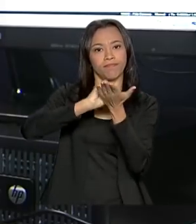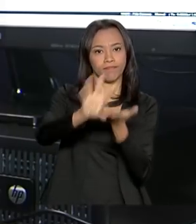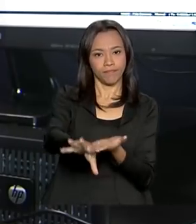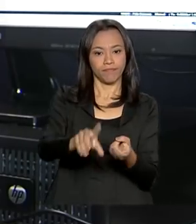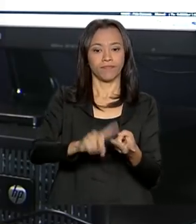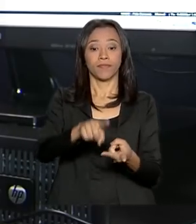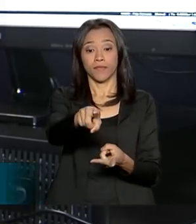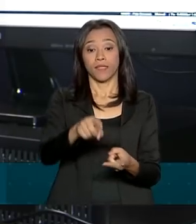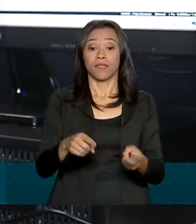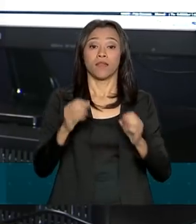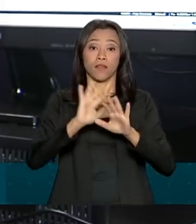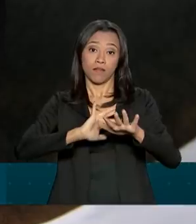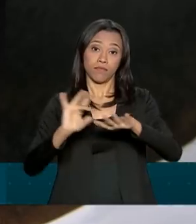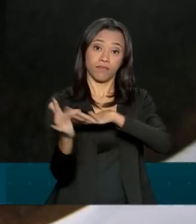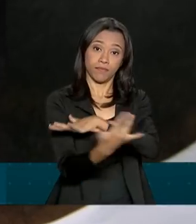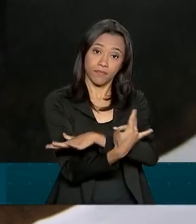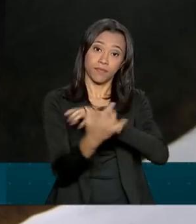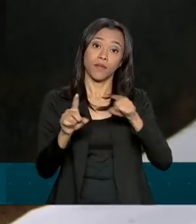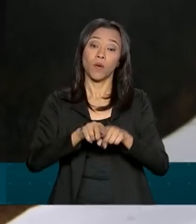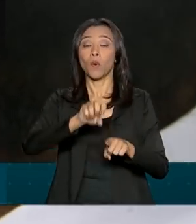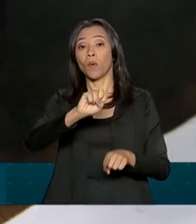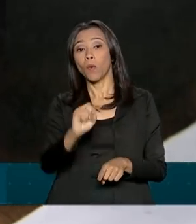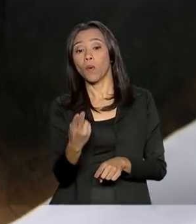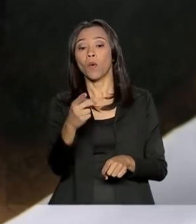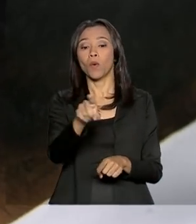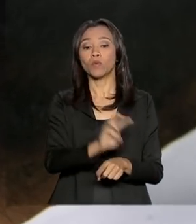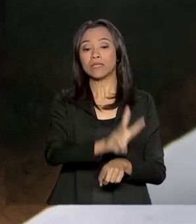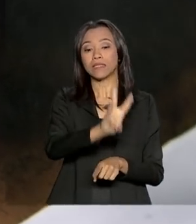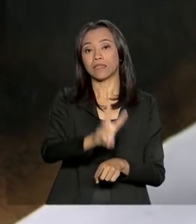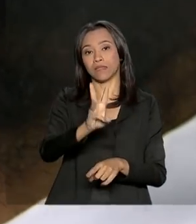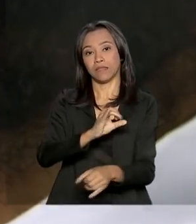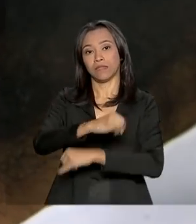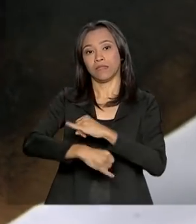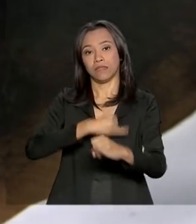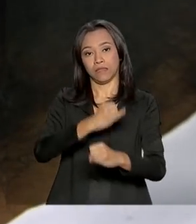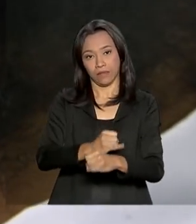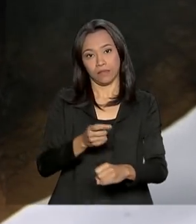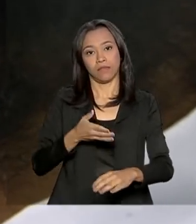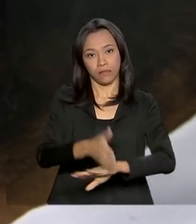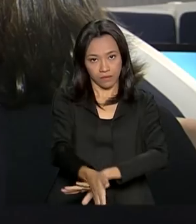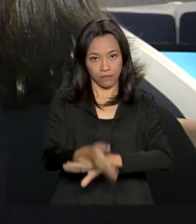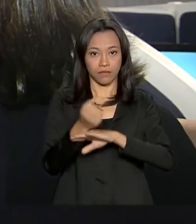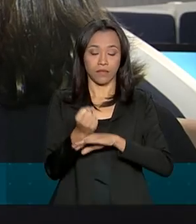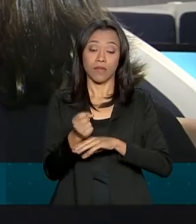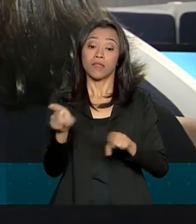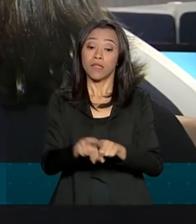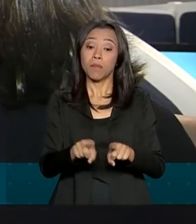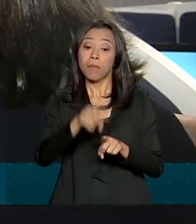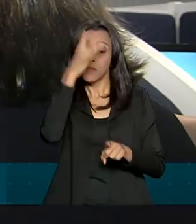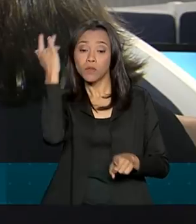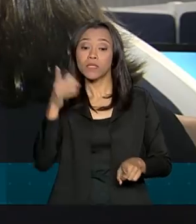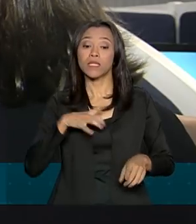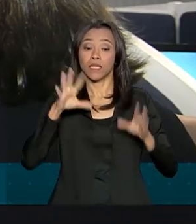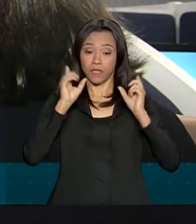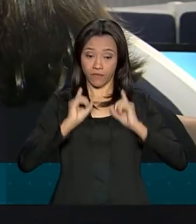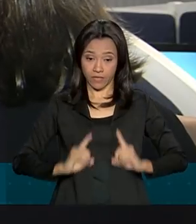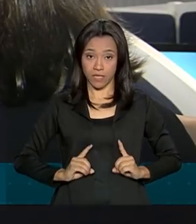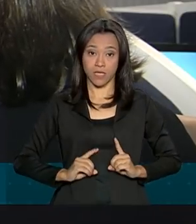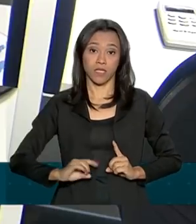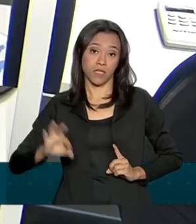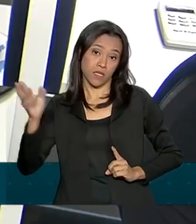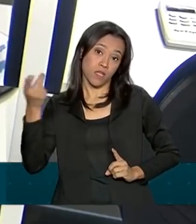redes sociais, aplicativos ou pelo site Humaniza Redes. Será possível ainda, para pessoas com deficiência